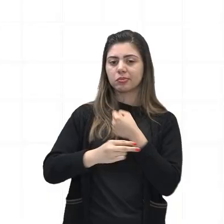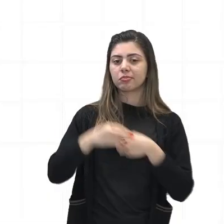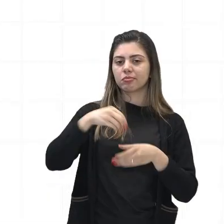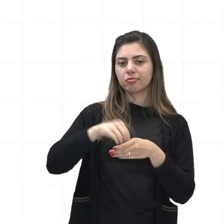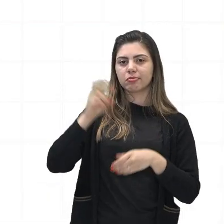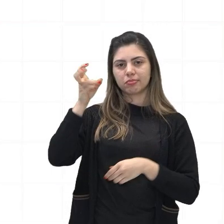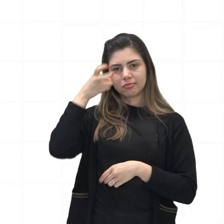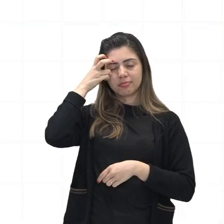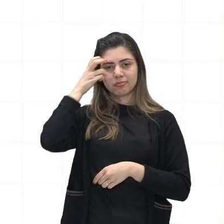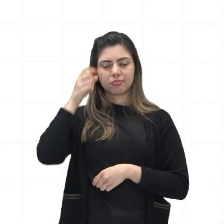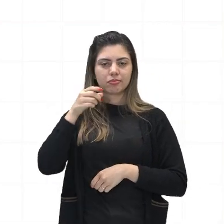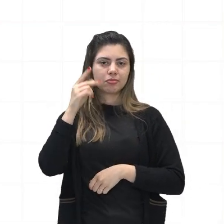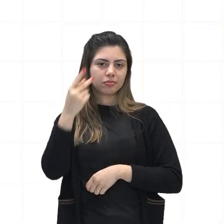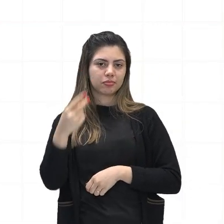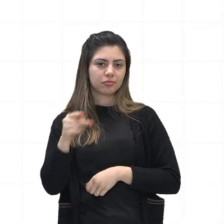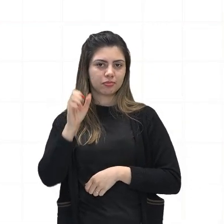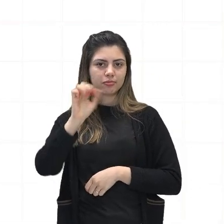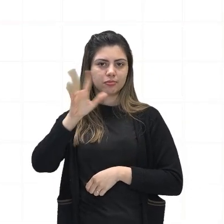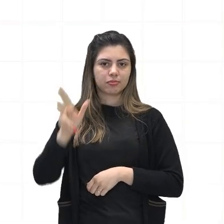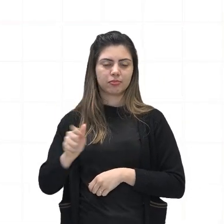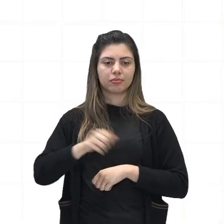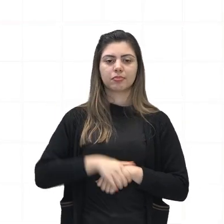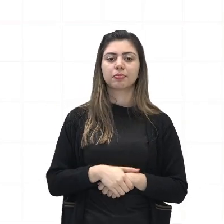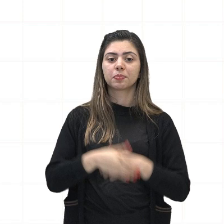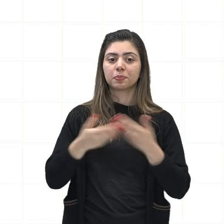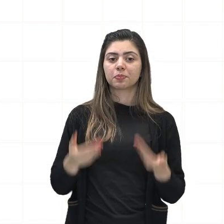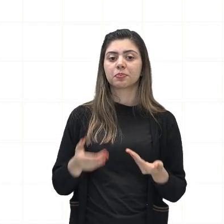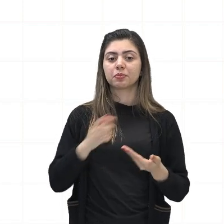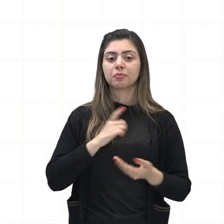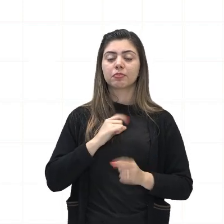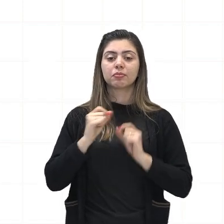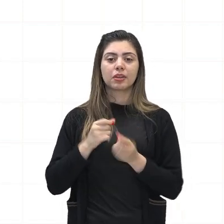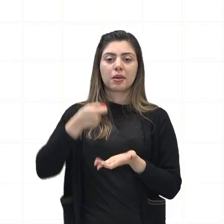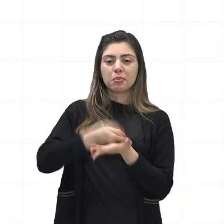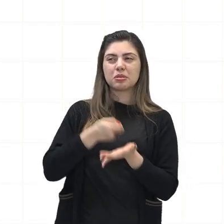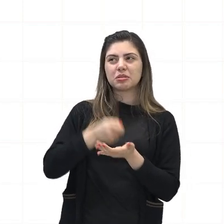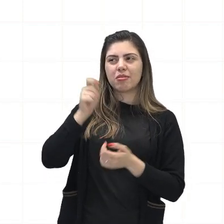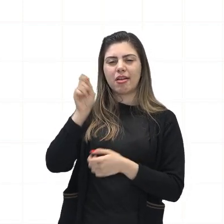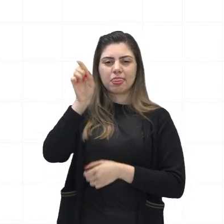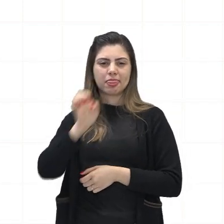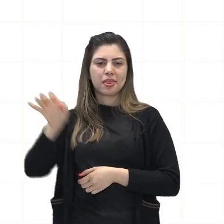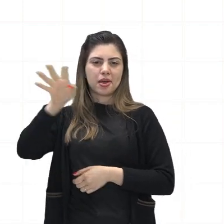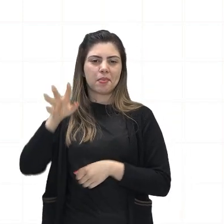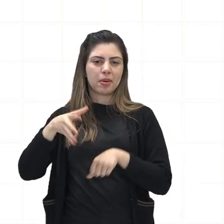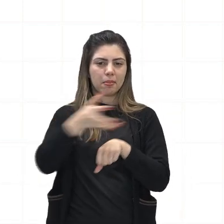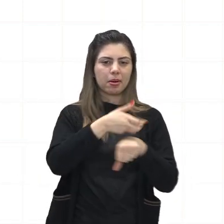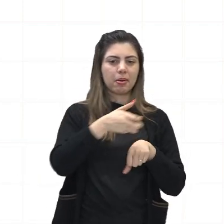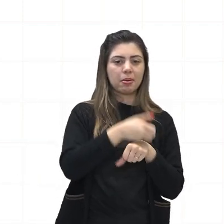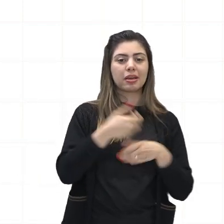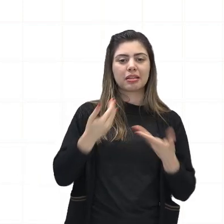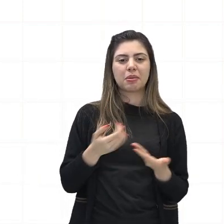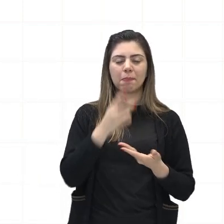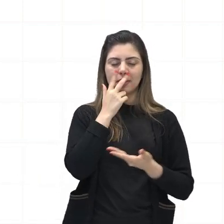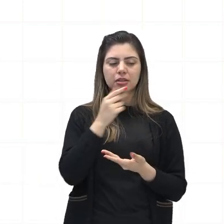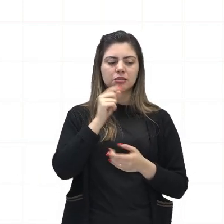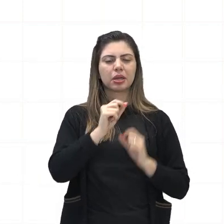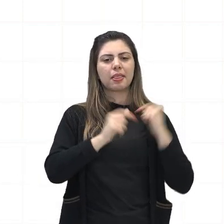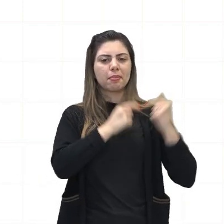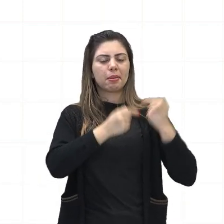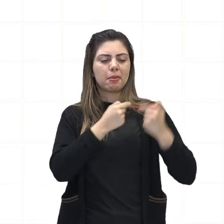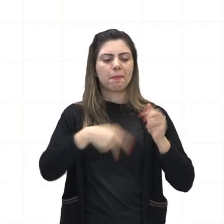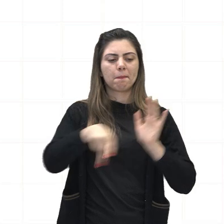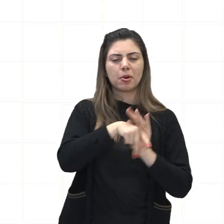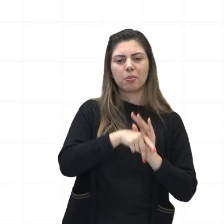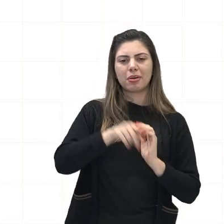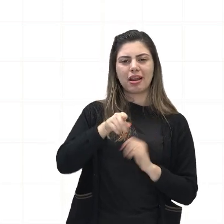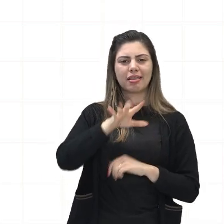África. A imposição da cultura europeia pelas potências coloniais resultou na perda de identidades e tradições